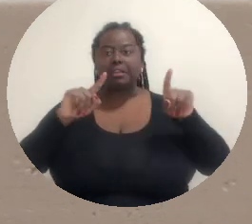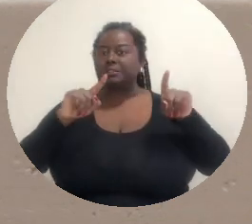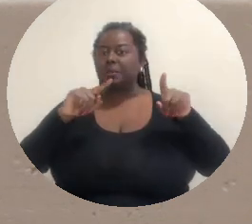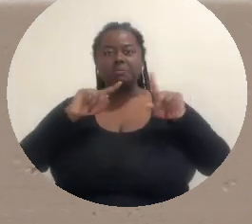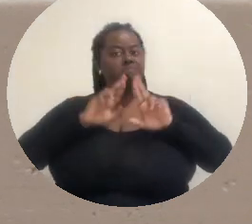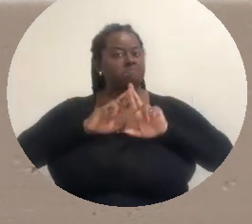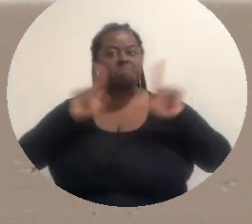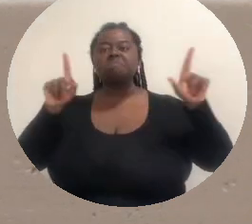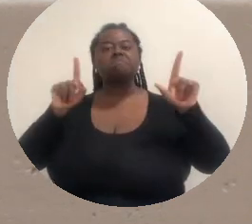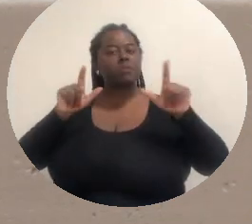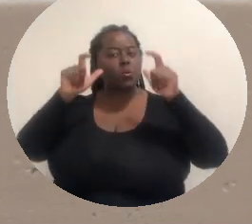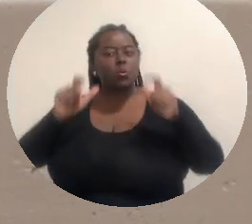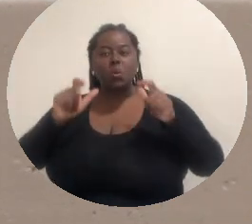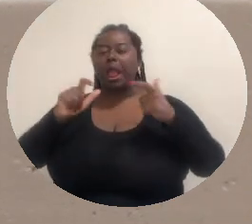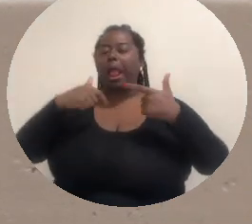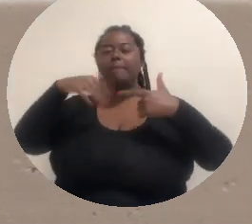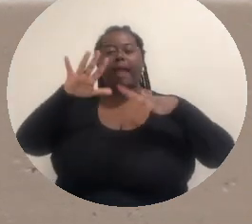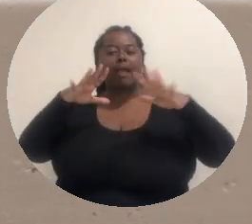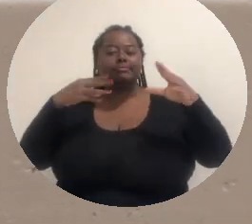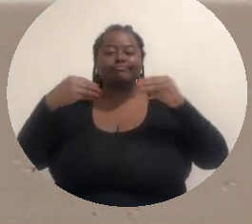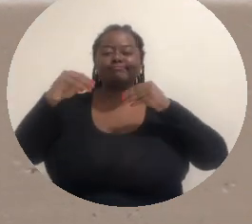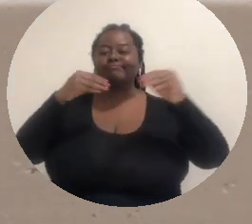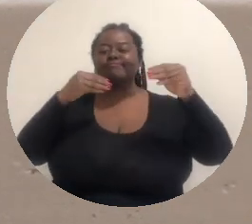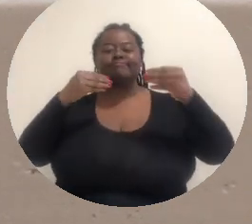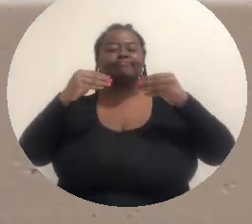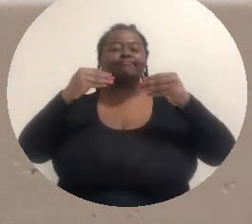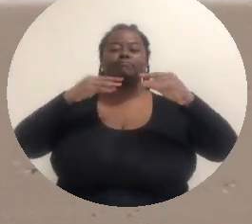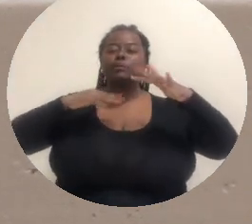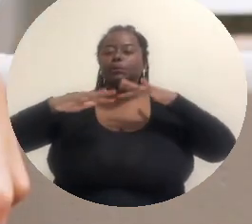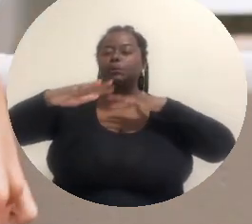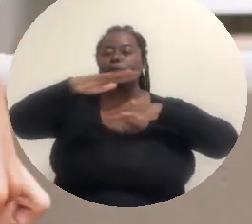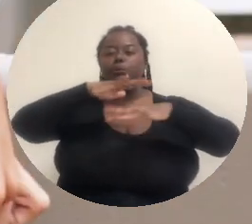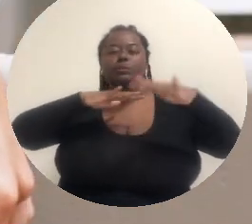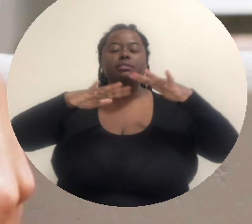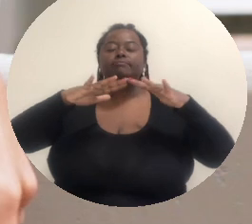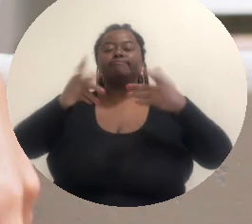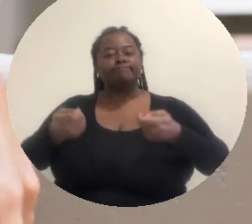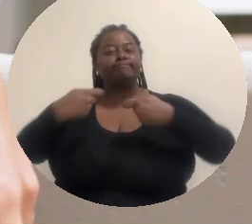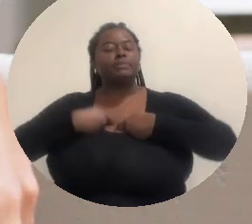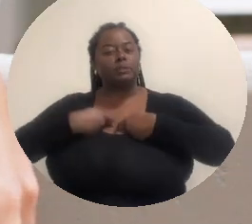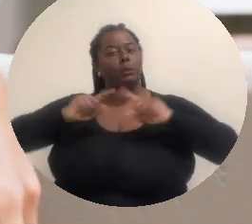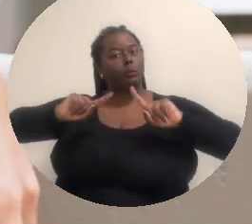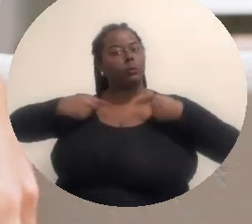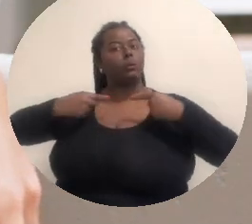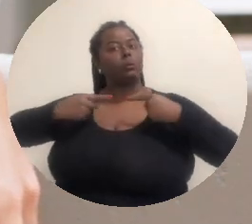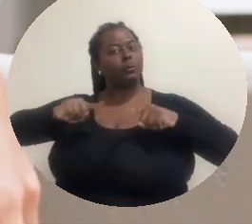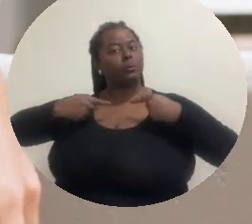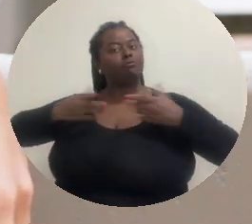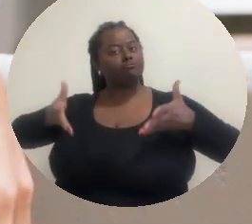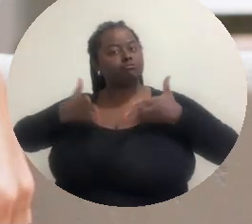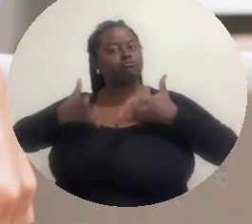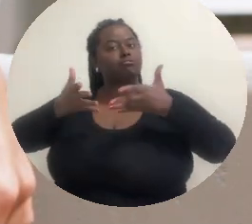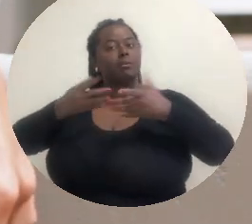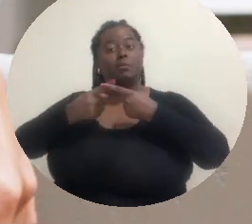acabei achando. Eu acabei achando um ambiente muito mais fluxo, muito mais flexível e que serviu até de impulso, porque eu já